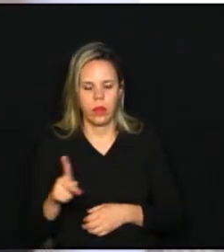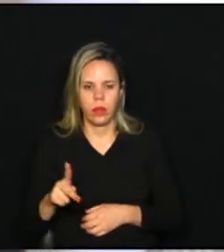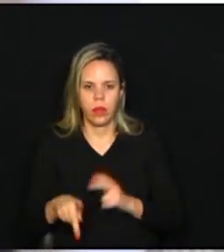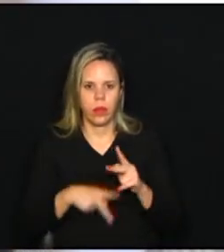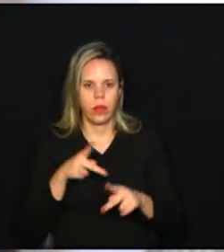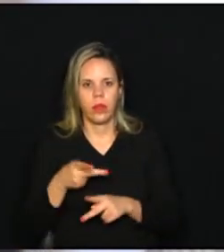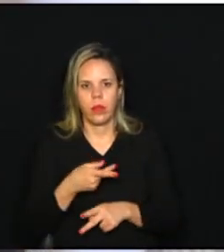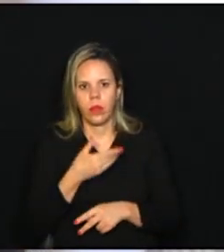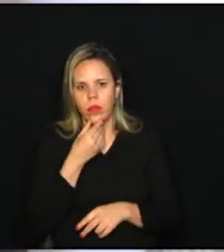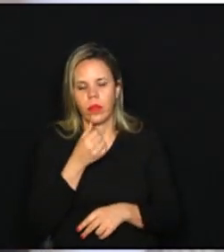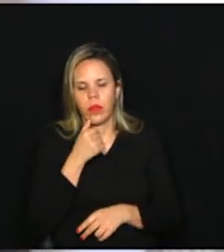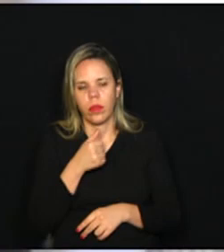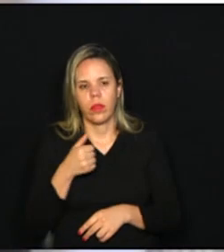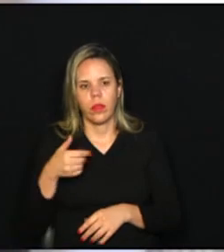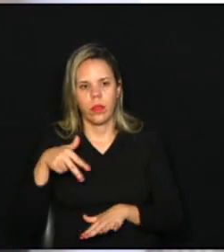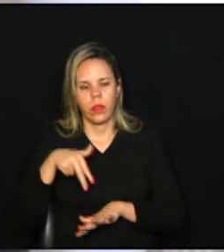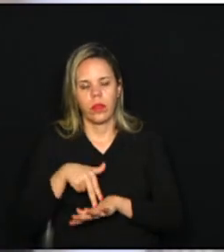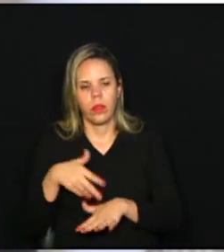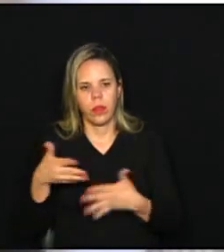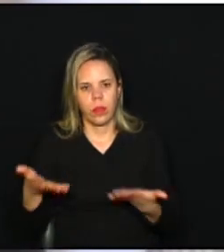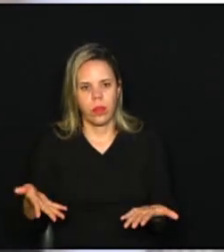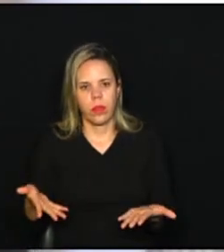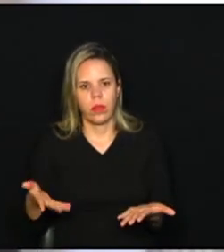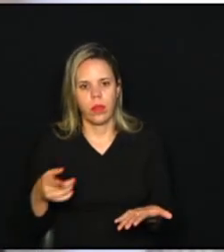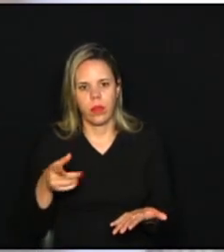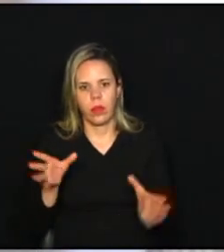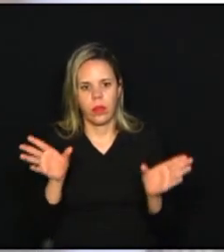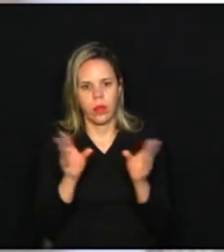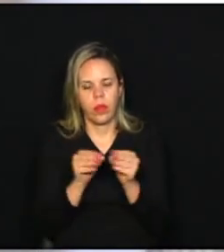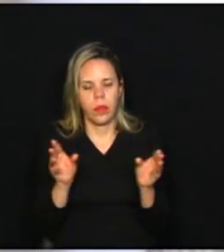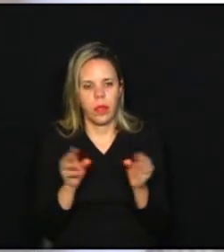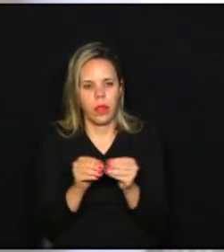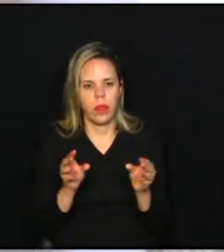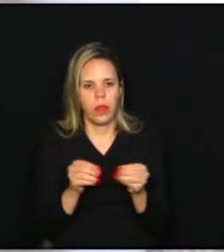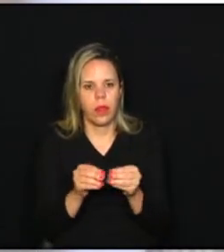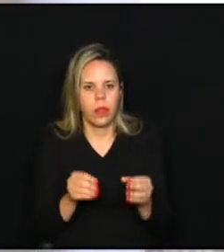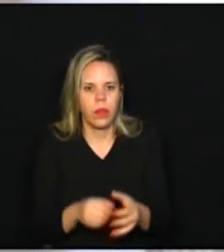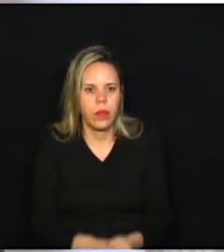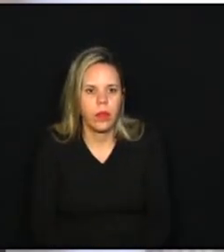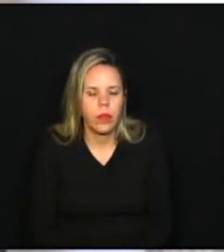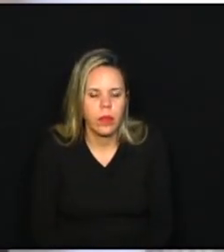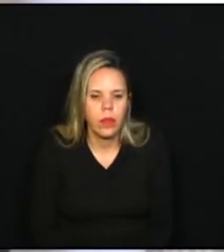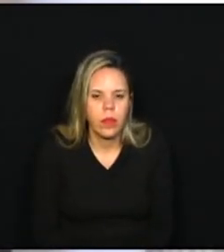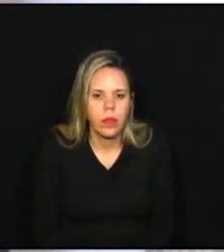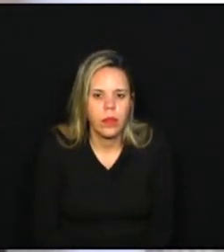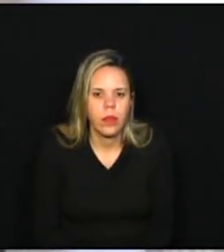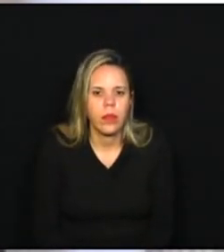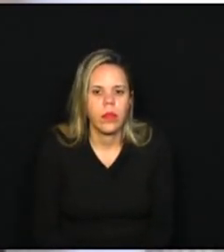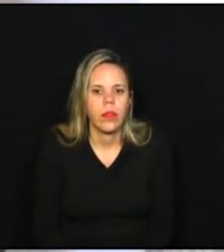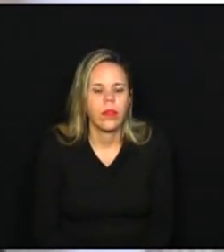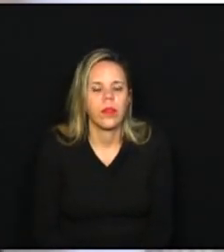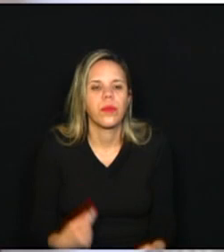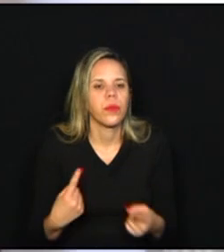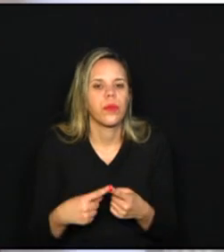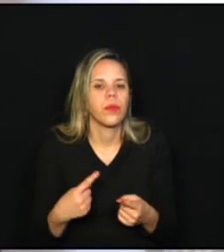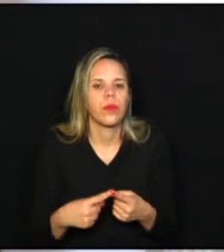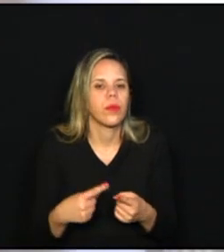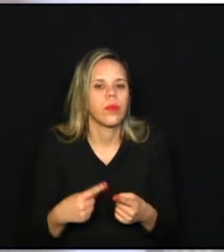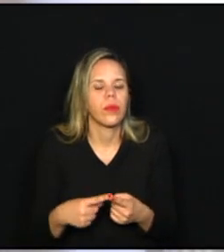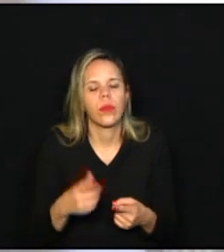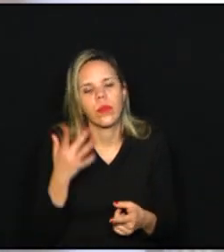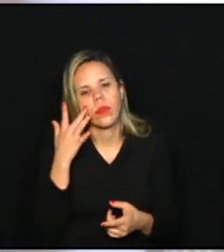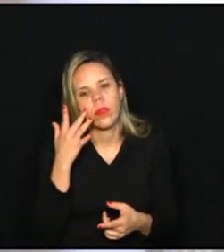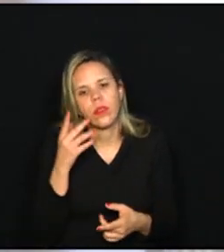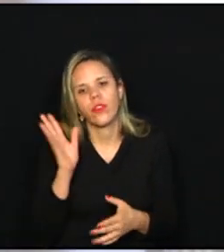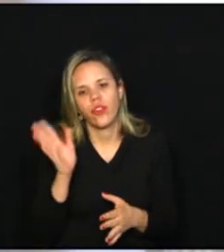todas que estão aqui. Vou ser muito breve, Dr. Paulo, porque as questões acho que já